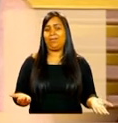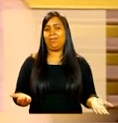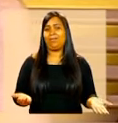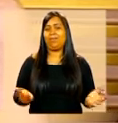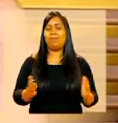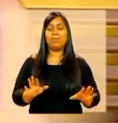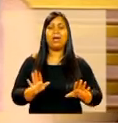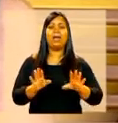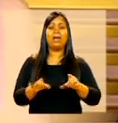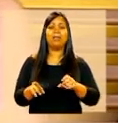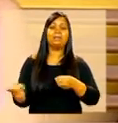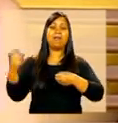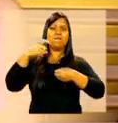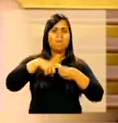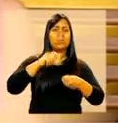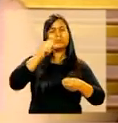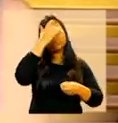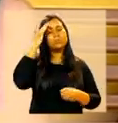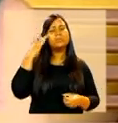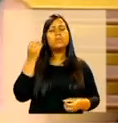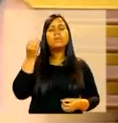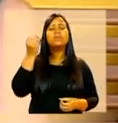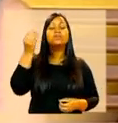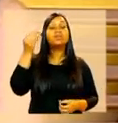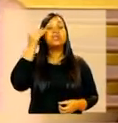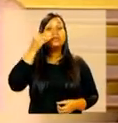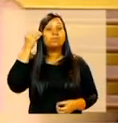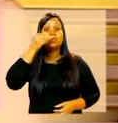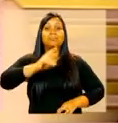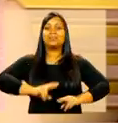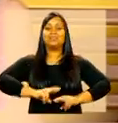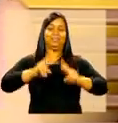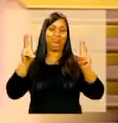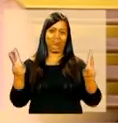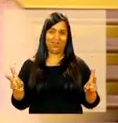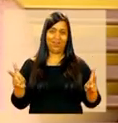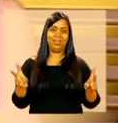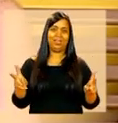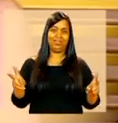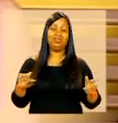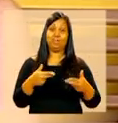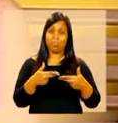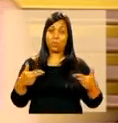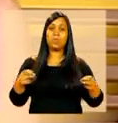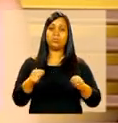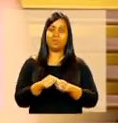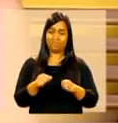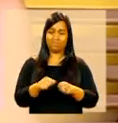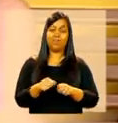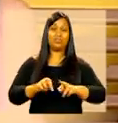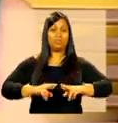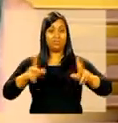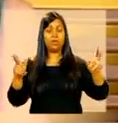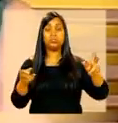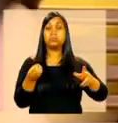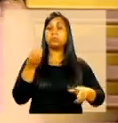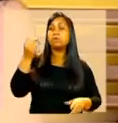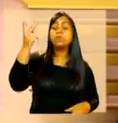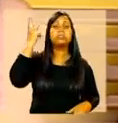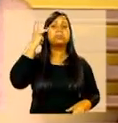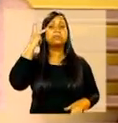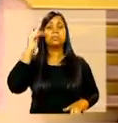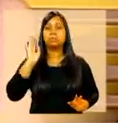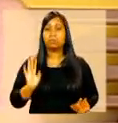Mas que remeta ao viajante que ele teve uma experiência diferente, que ele fez alguma coisa diferente. Seja uma viagem para